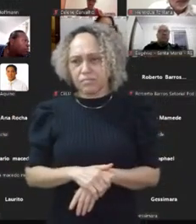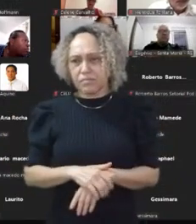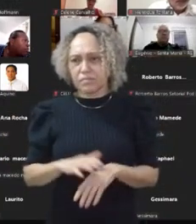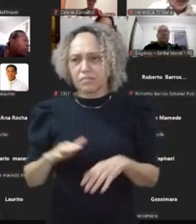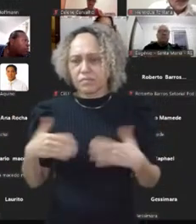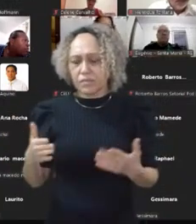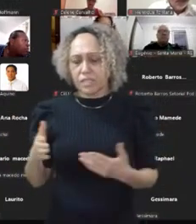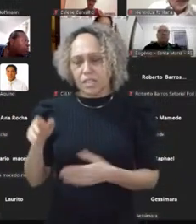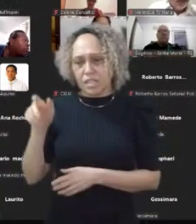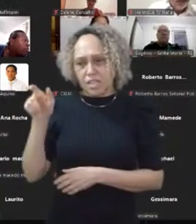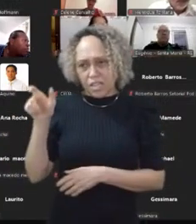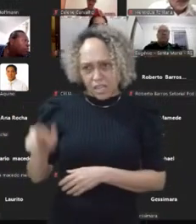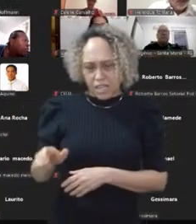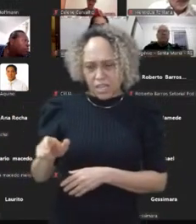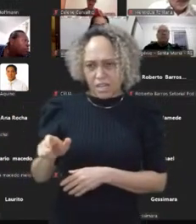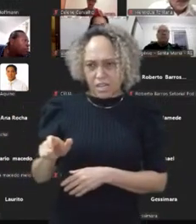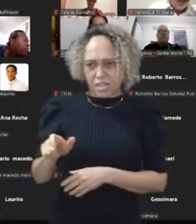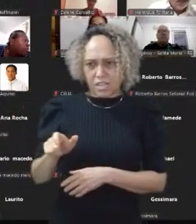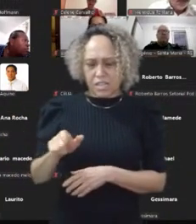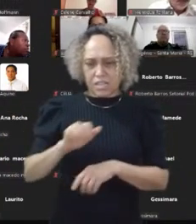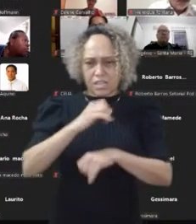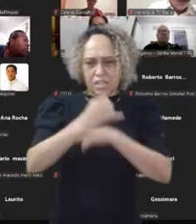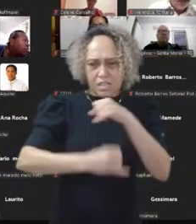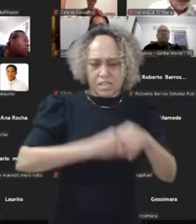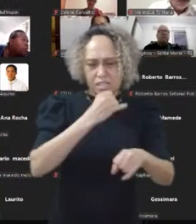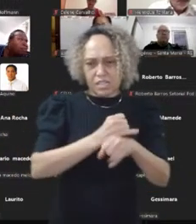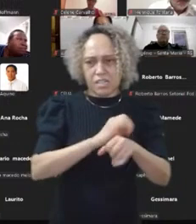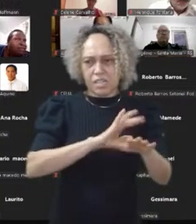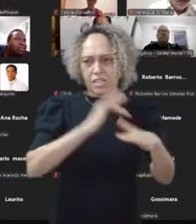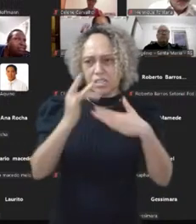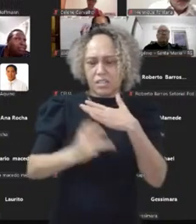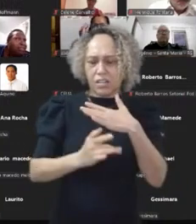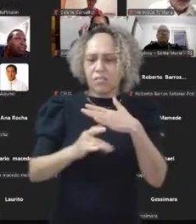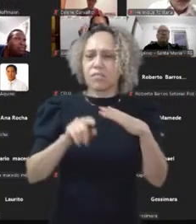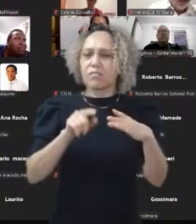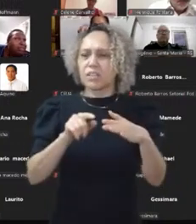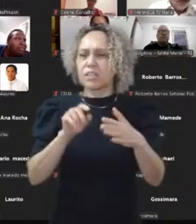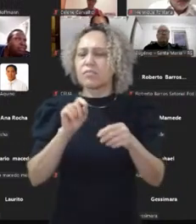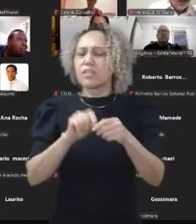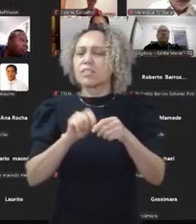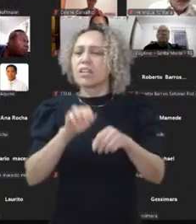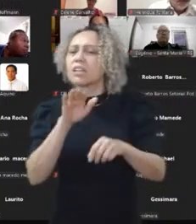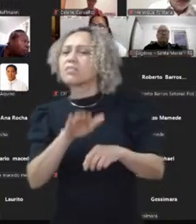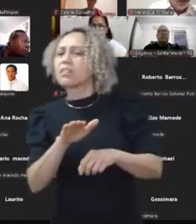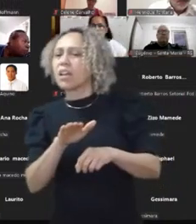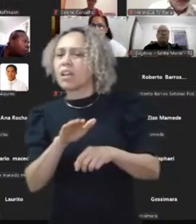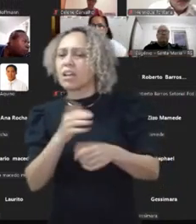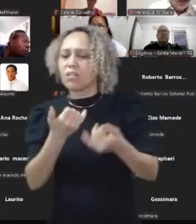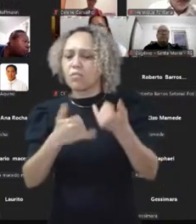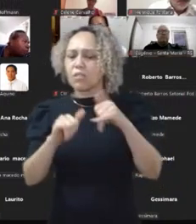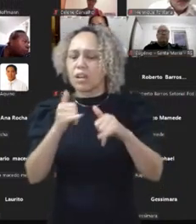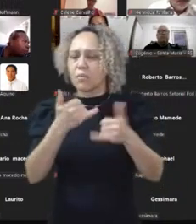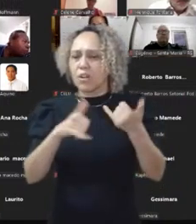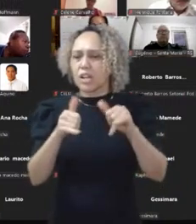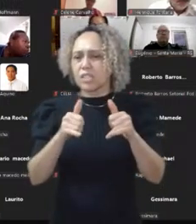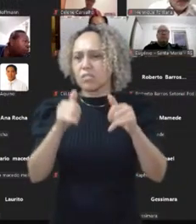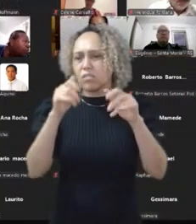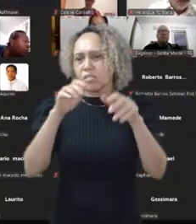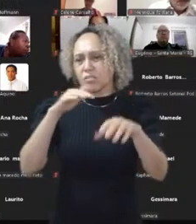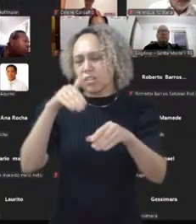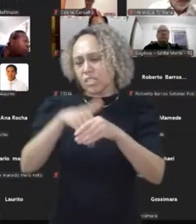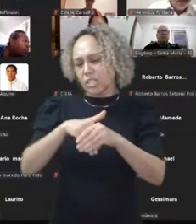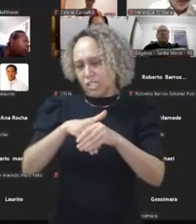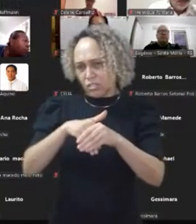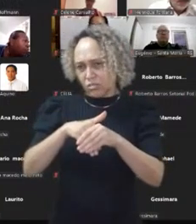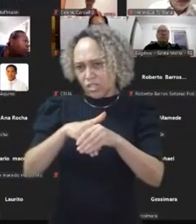ele transformou a internet e as redes sociais num laboratório eleitoral e previamente já sabia esses conteúdos que é que eu